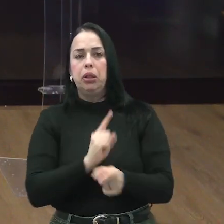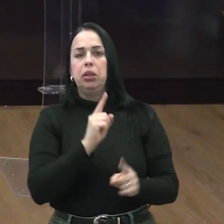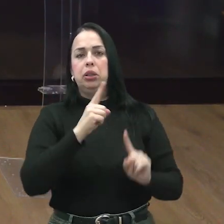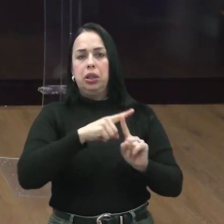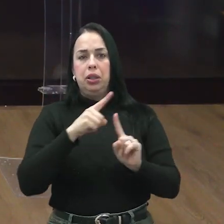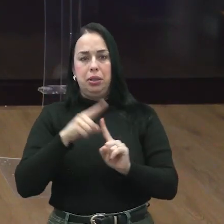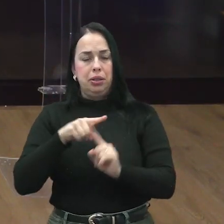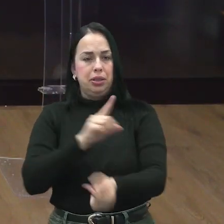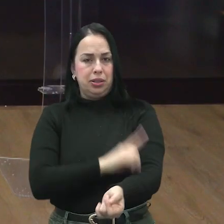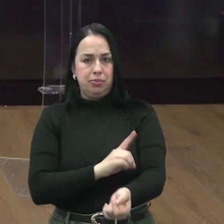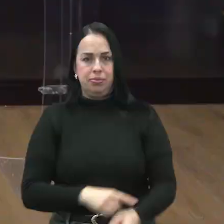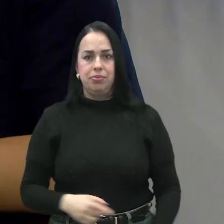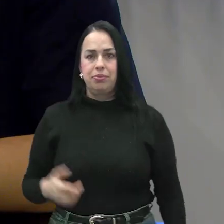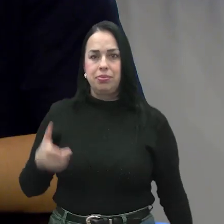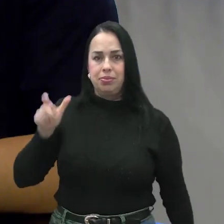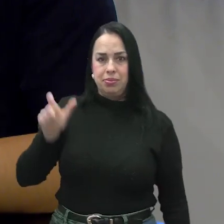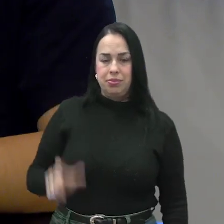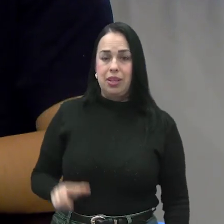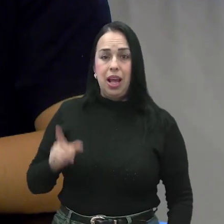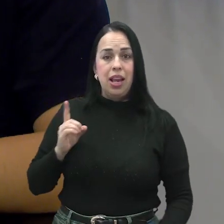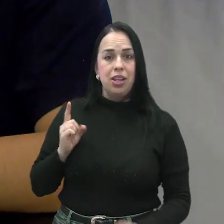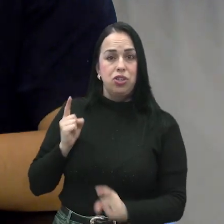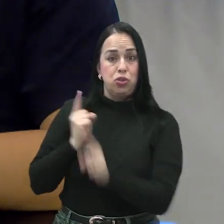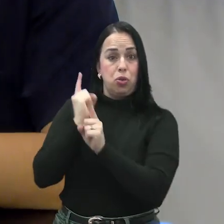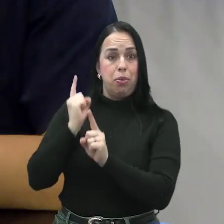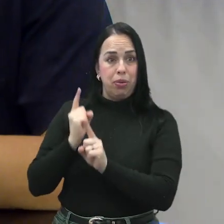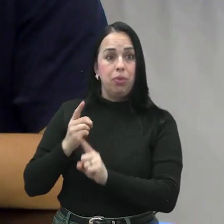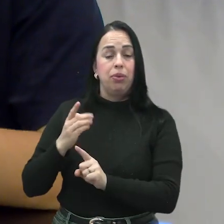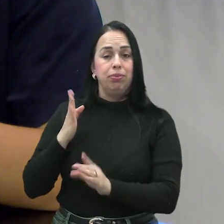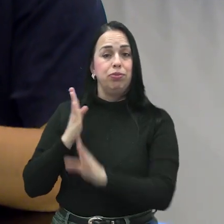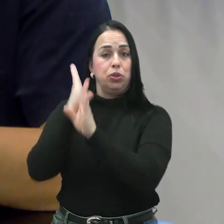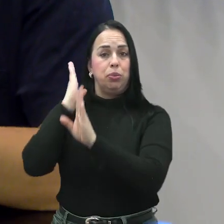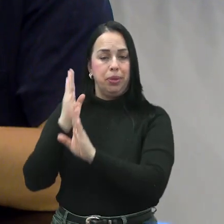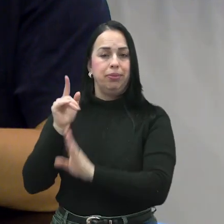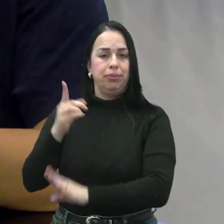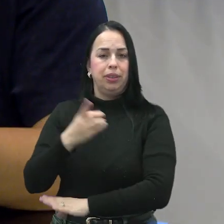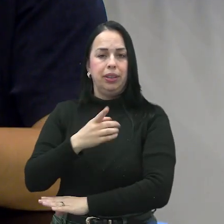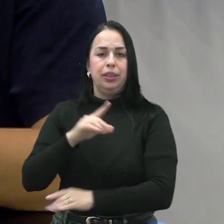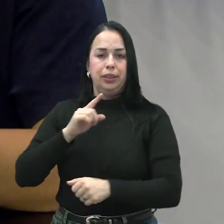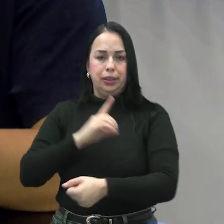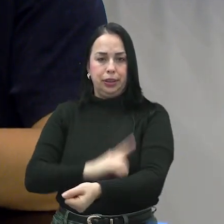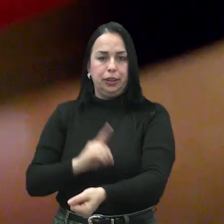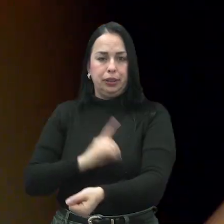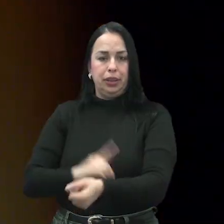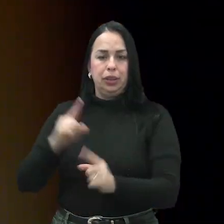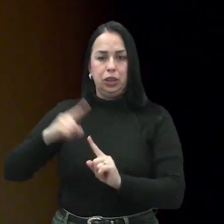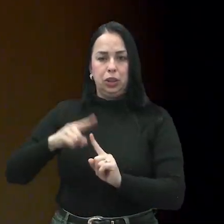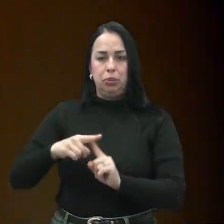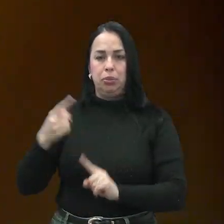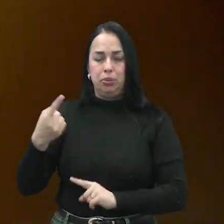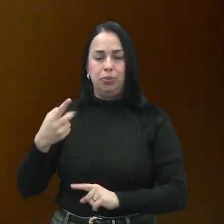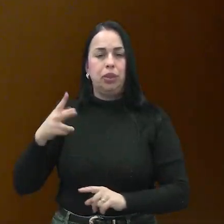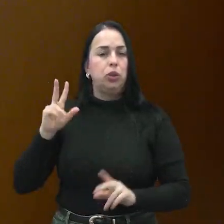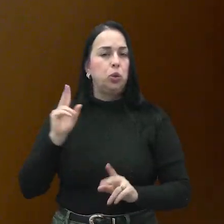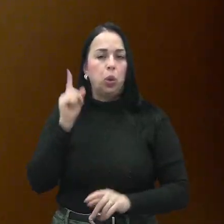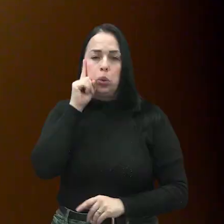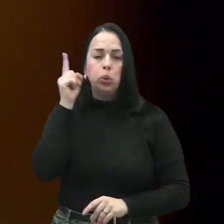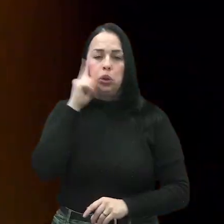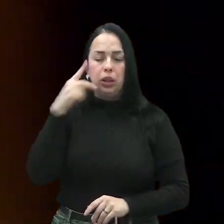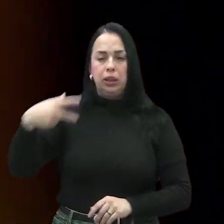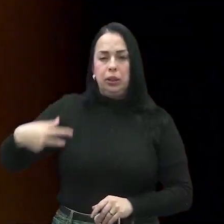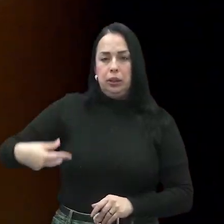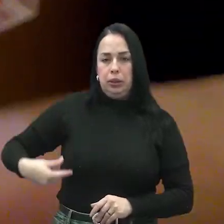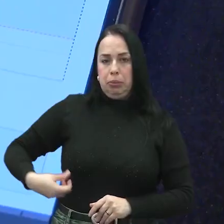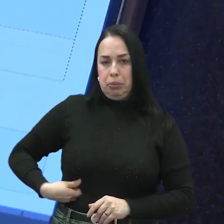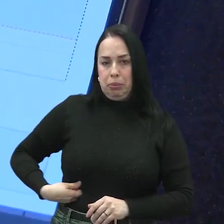pessoas assintomáticas. Desde os 12 anos, quando descobriu que tinha diabetes tipo 1, a rotina de Matheus é assim: